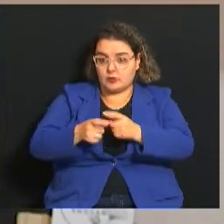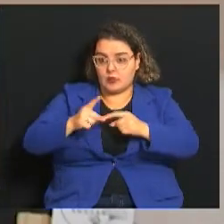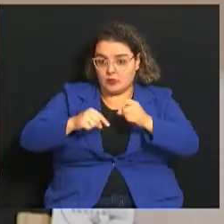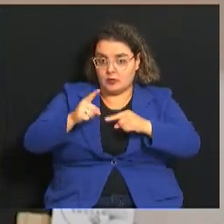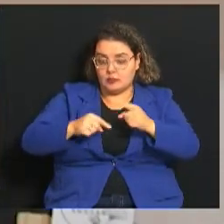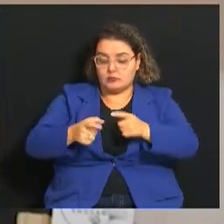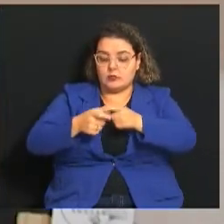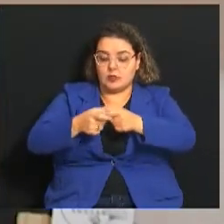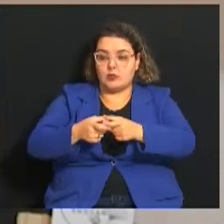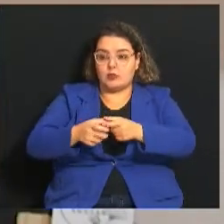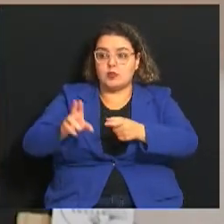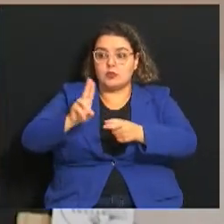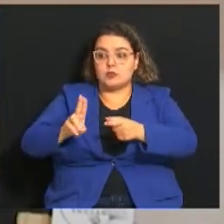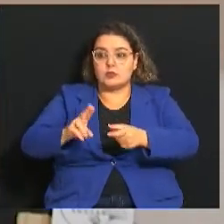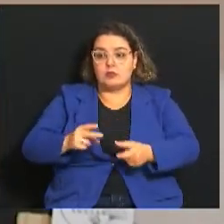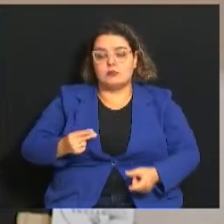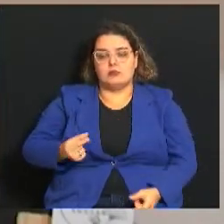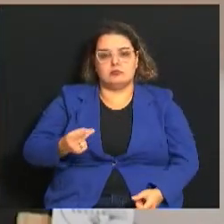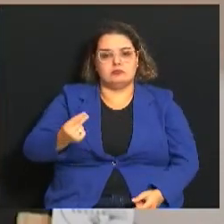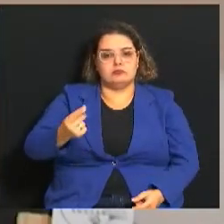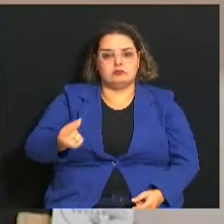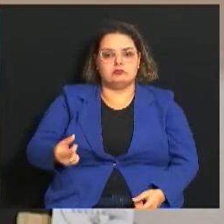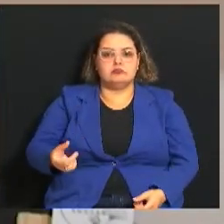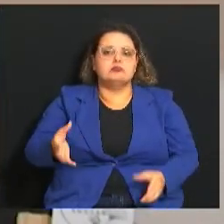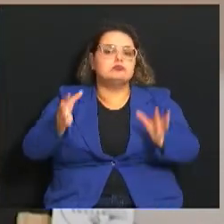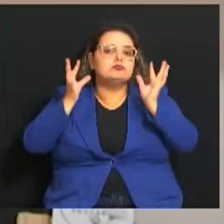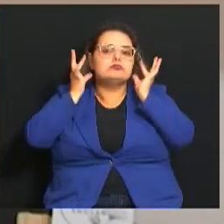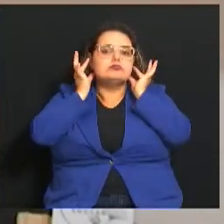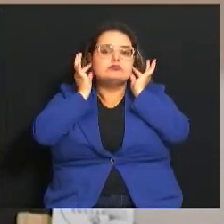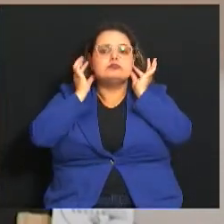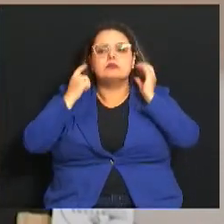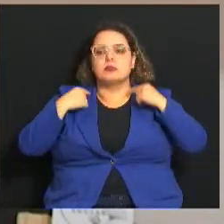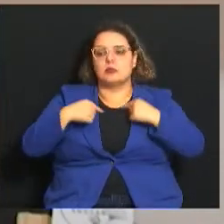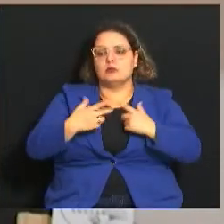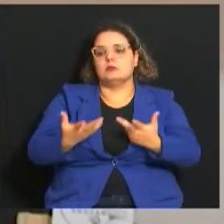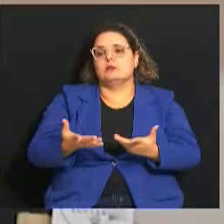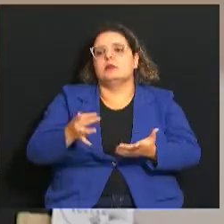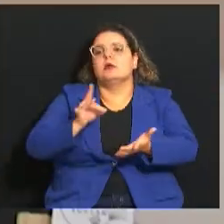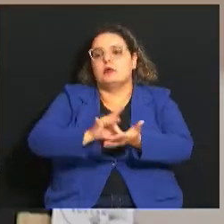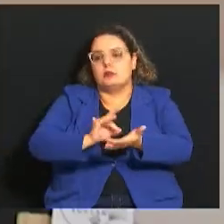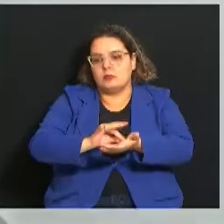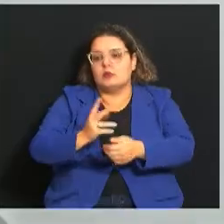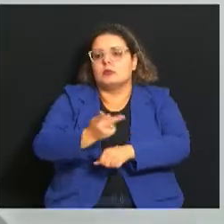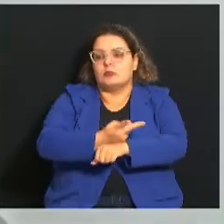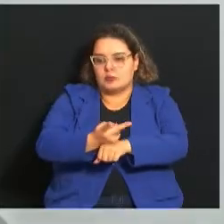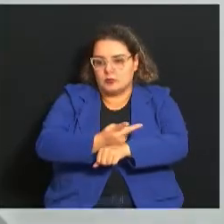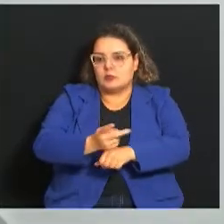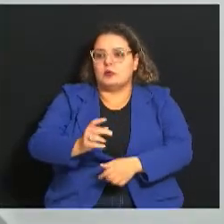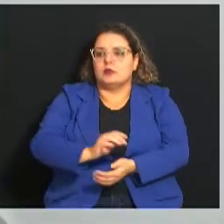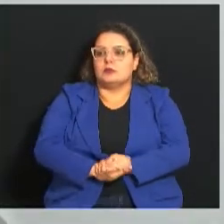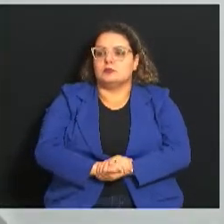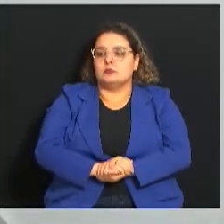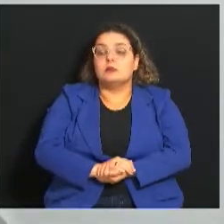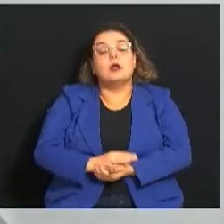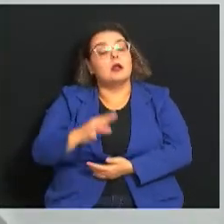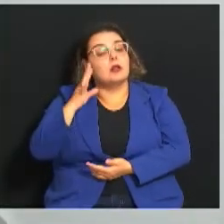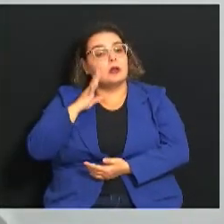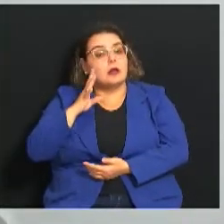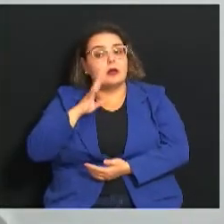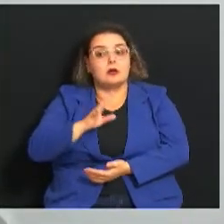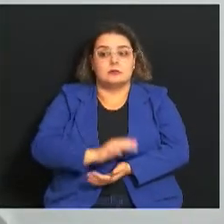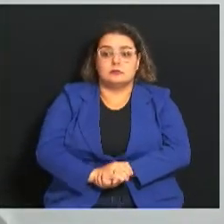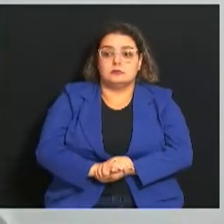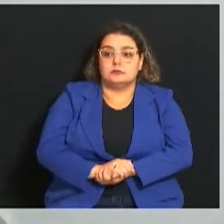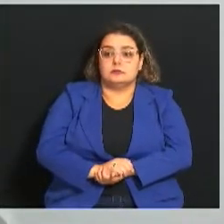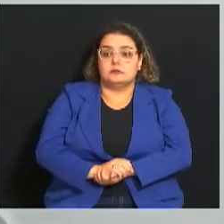pessoa vai usar durante anos, então é algo que as pessoas realmente têm procurado bastante. Bacana. E para o pessoal que está